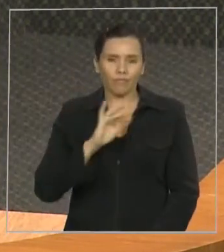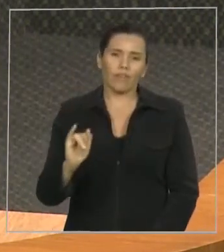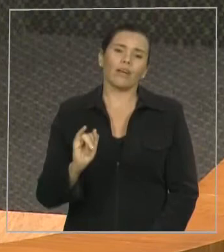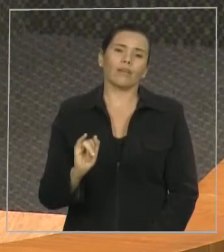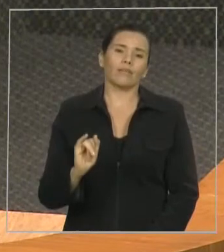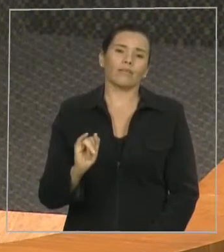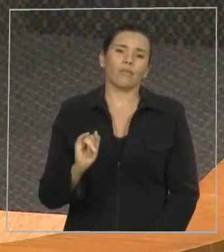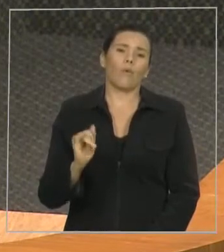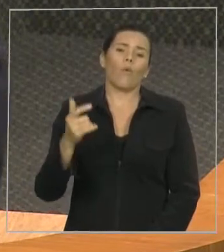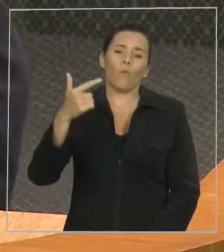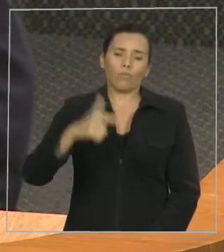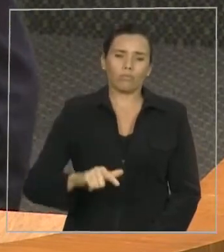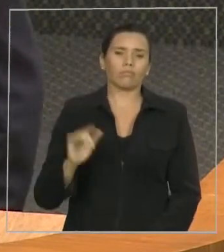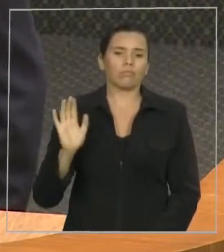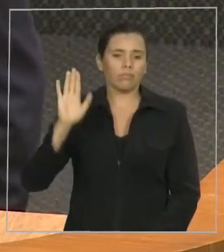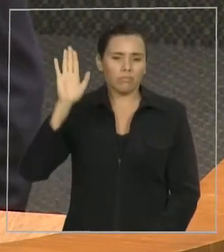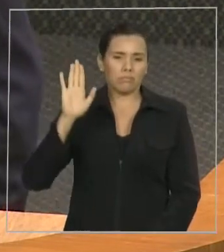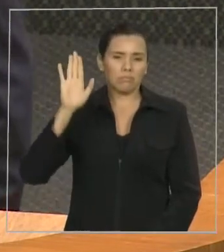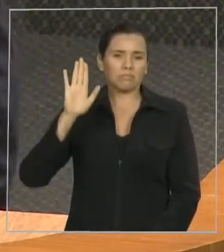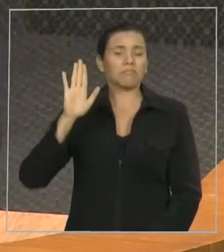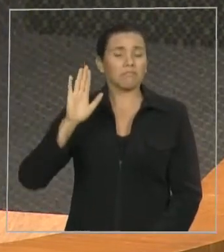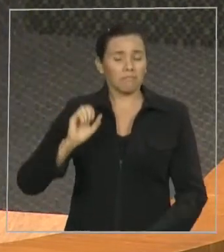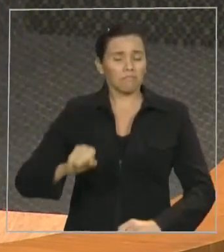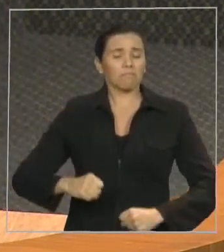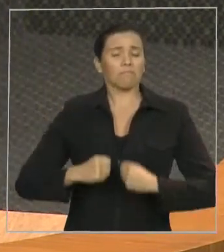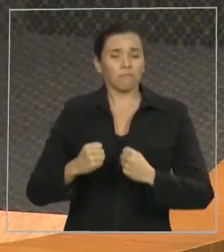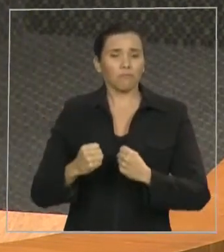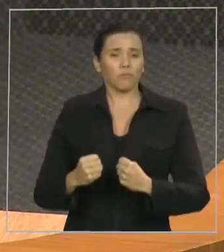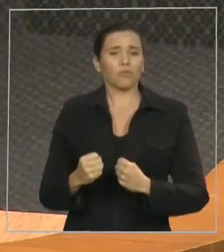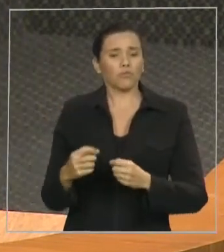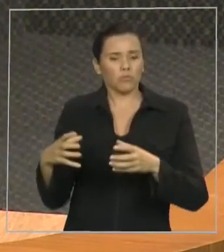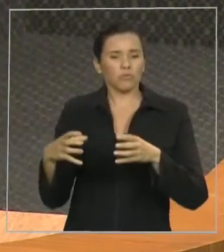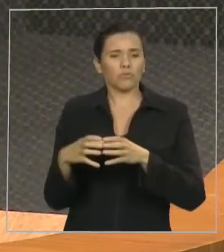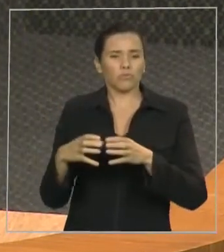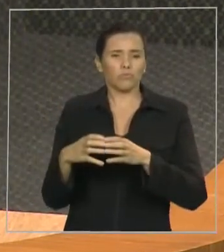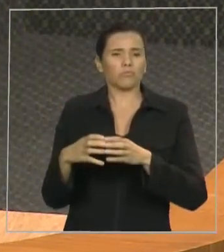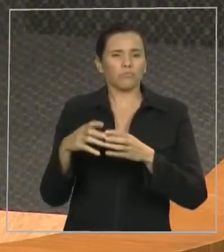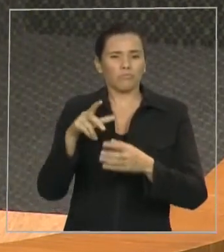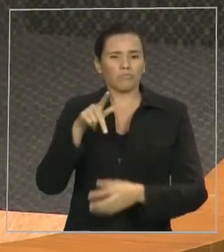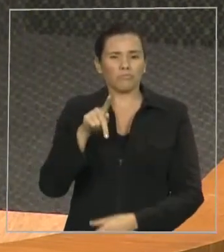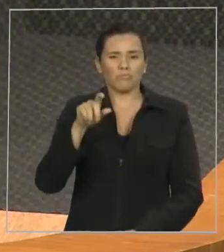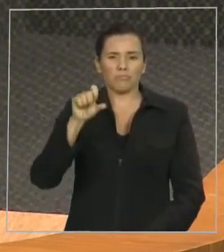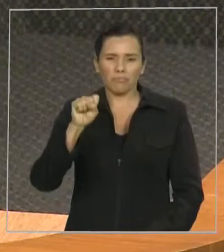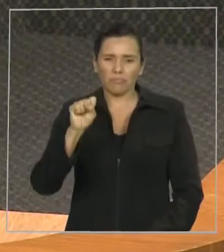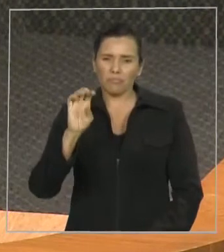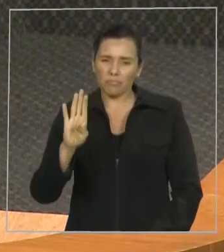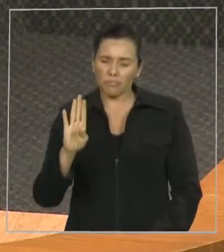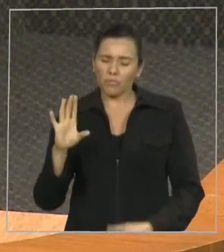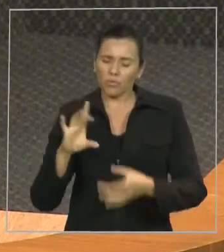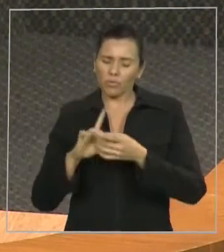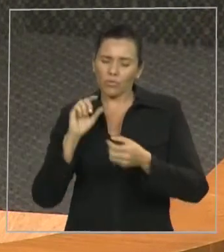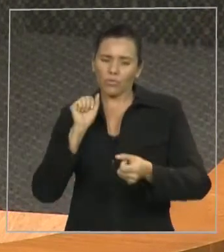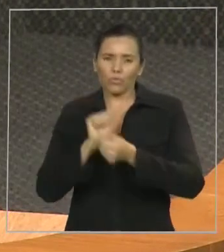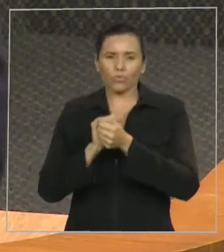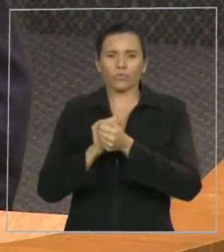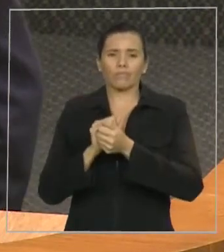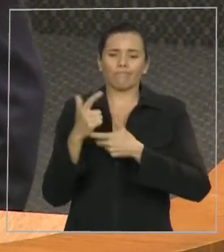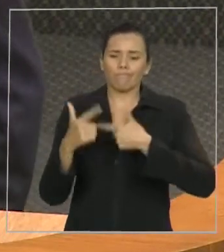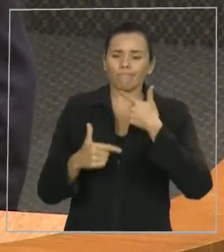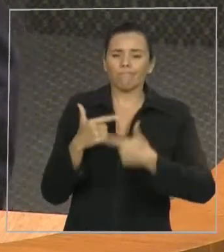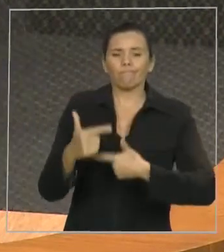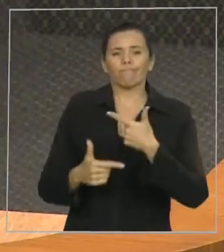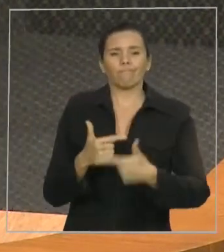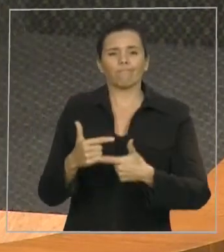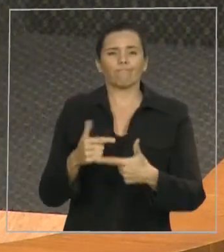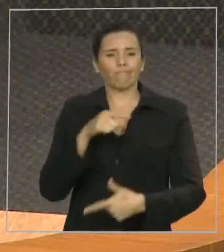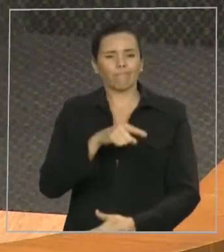é um fortíssimo candidato e que o partido está unido para garantir a reeleição do hoje